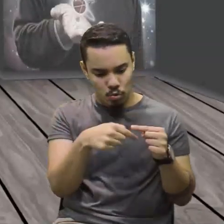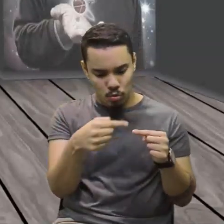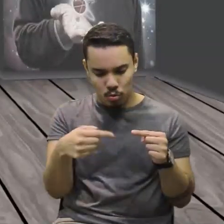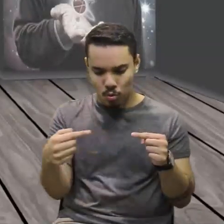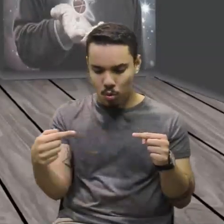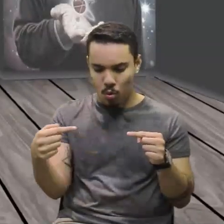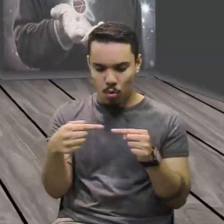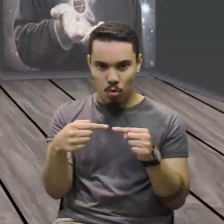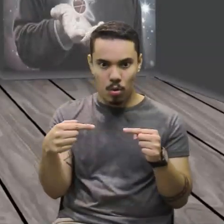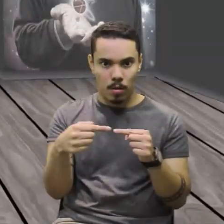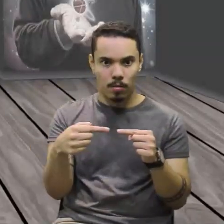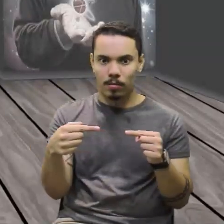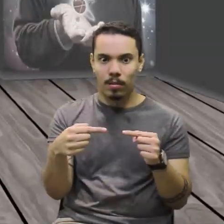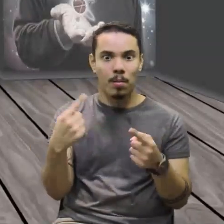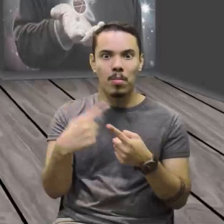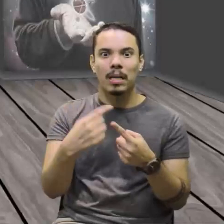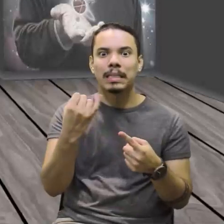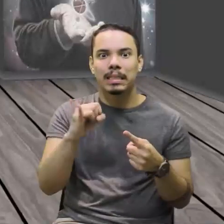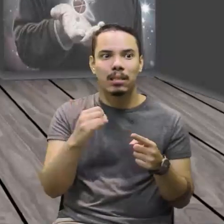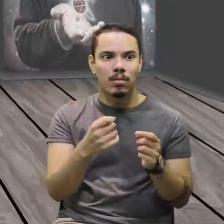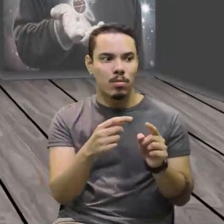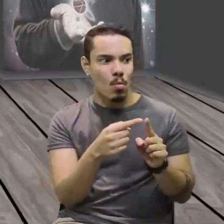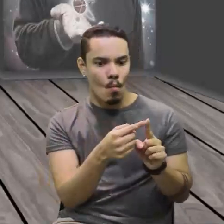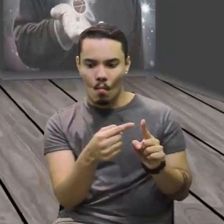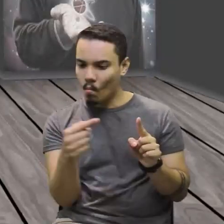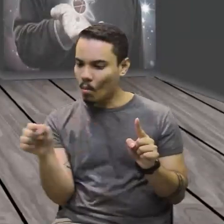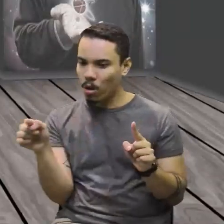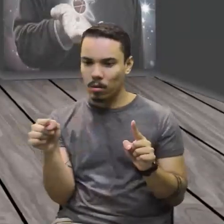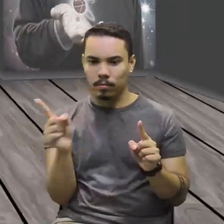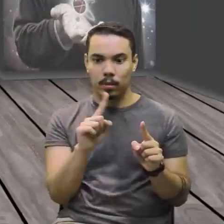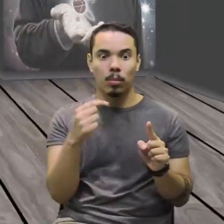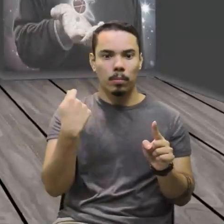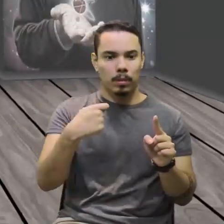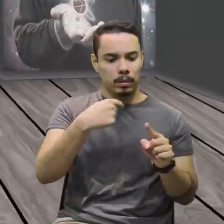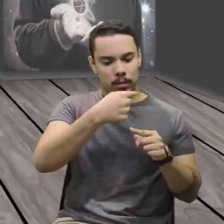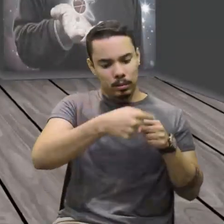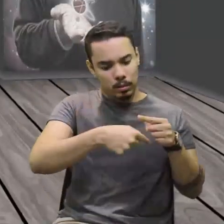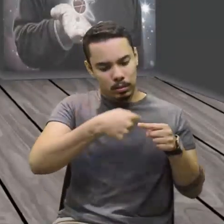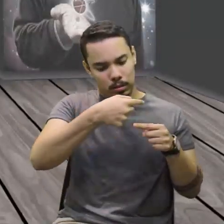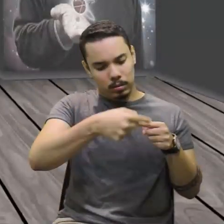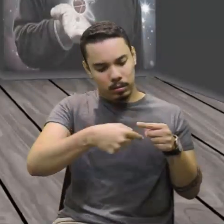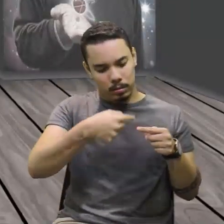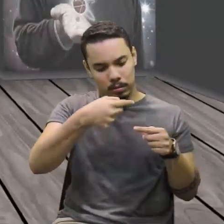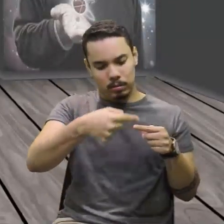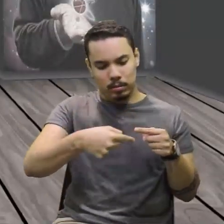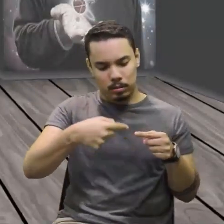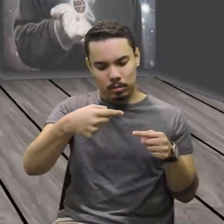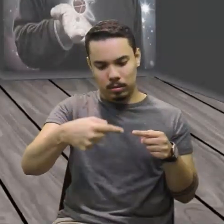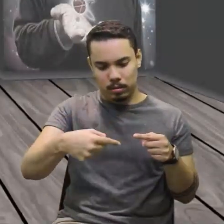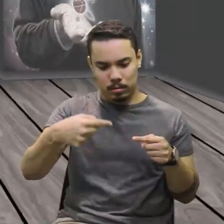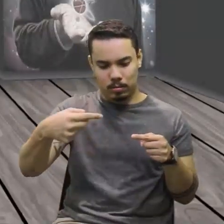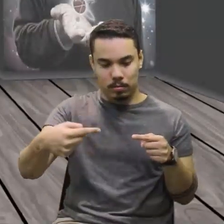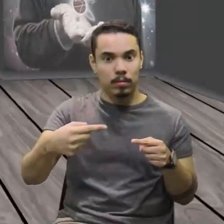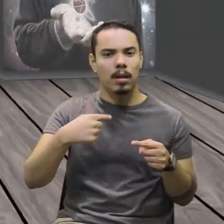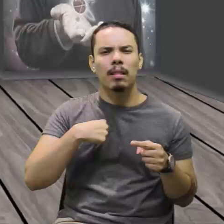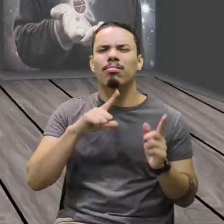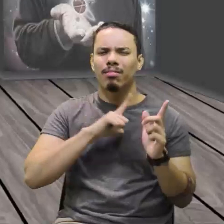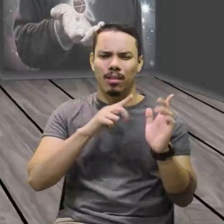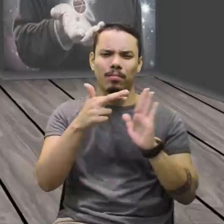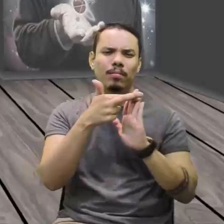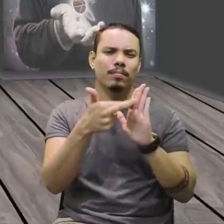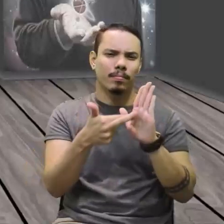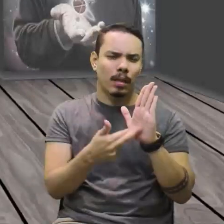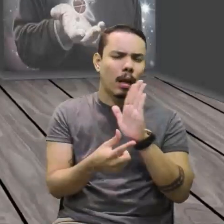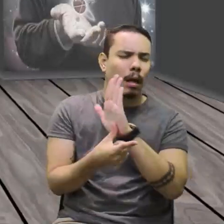encosta no outro, ele não dá curto, senão ele vira um bloco só. A corrente tem que circular dentro do fio, ela não pode passar pelo fio.